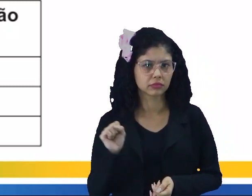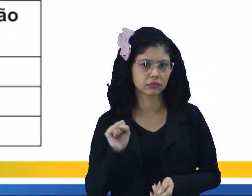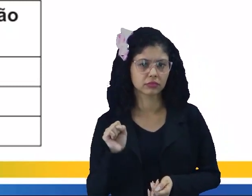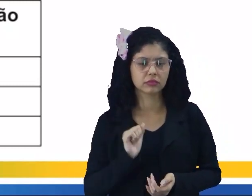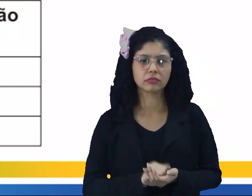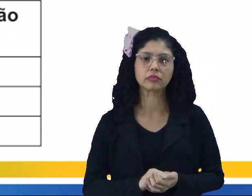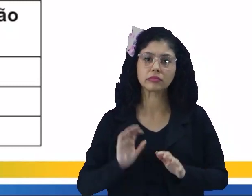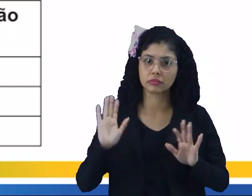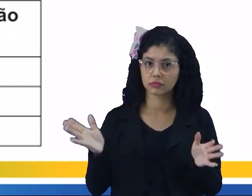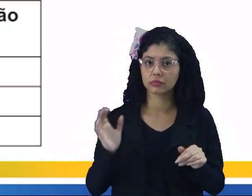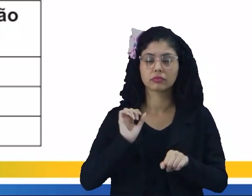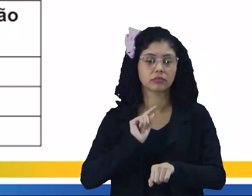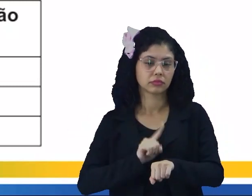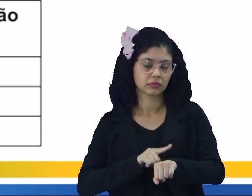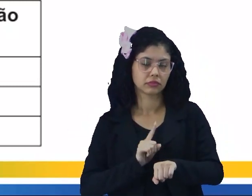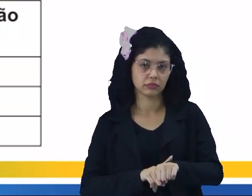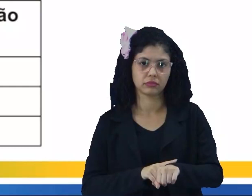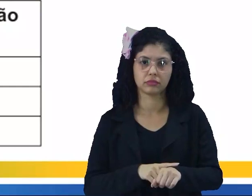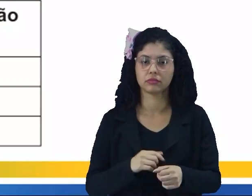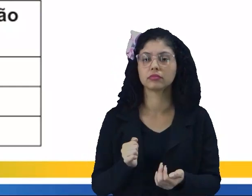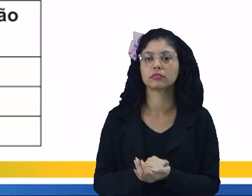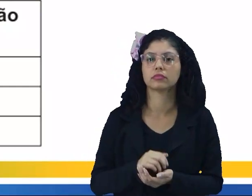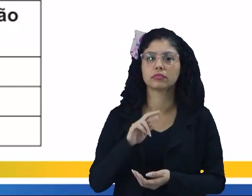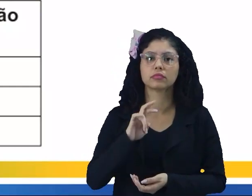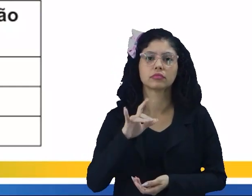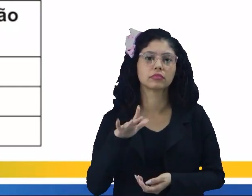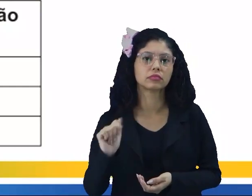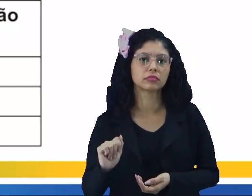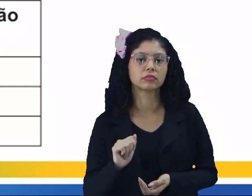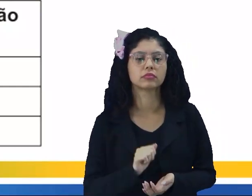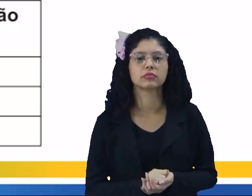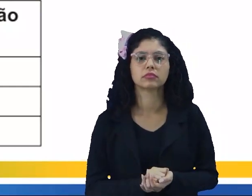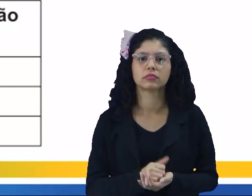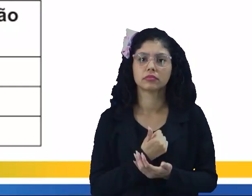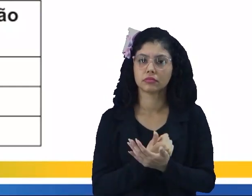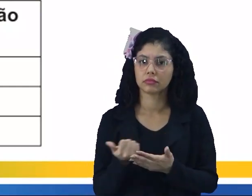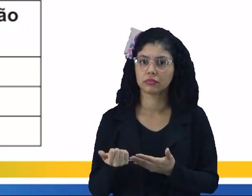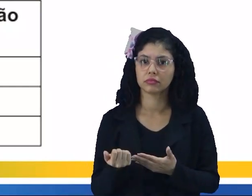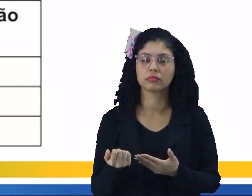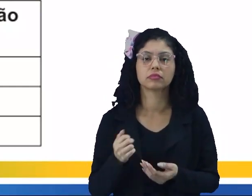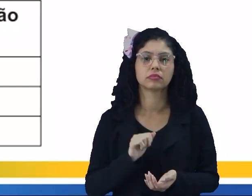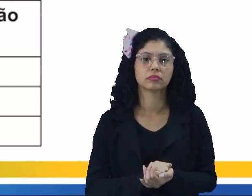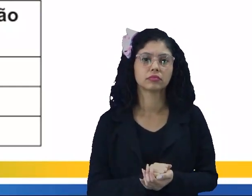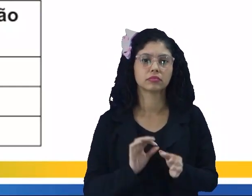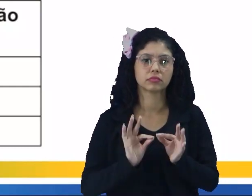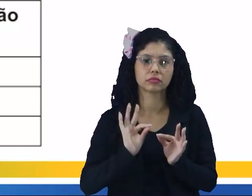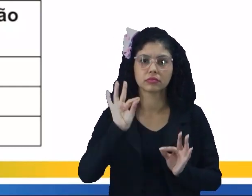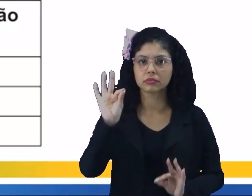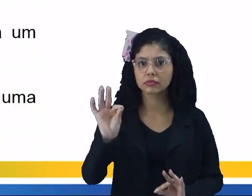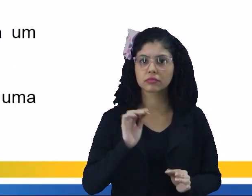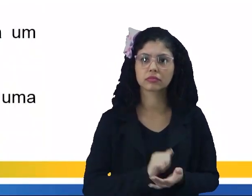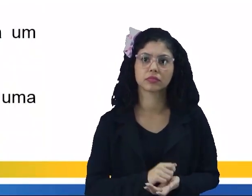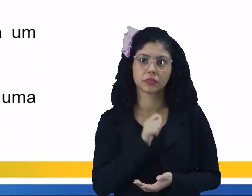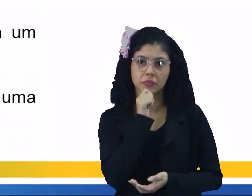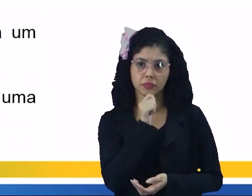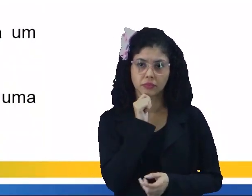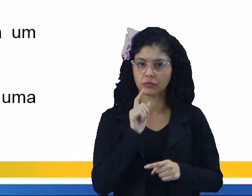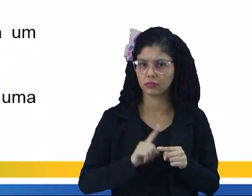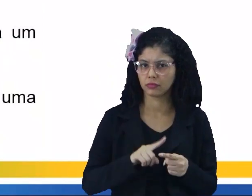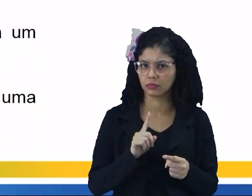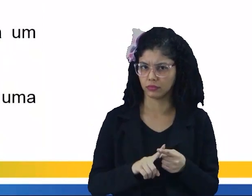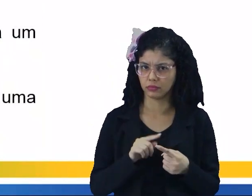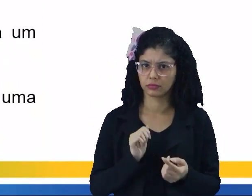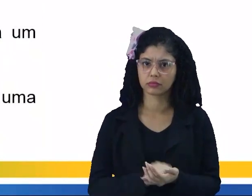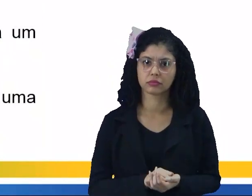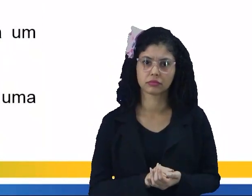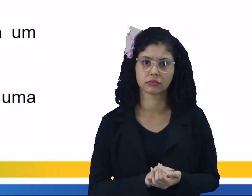ó. Então, o tempo de reação não é proporcional à distância percorrida. E ele quer saber justamente por que